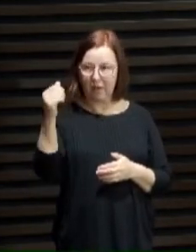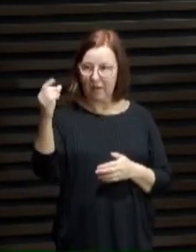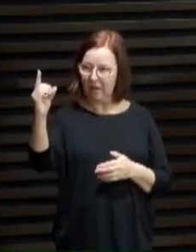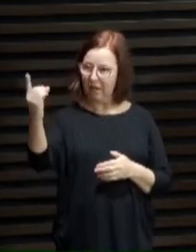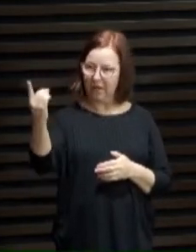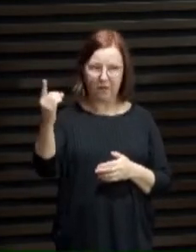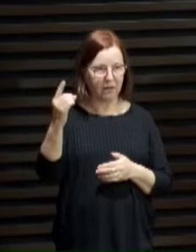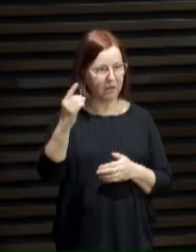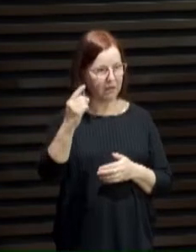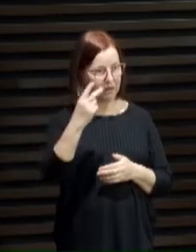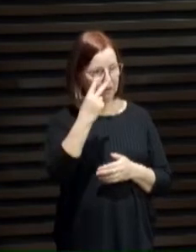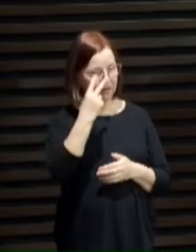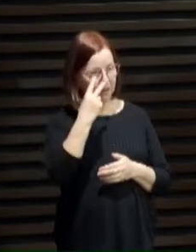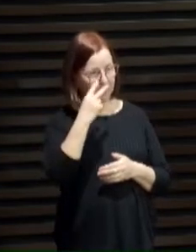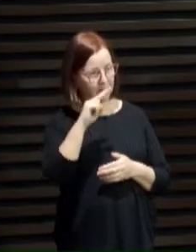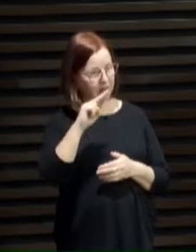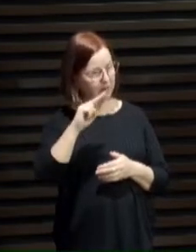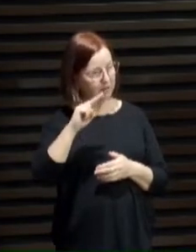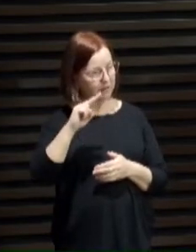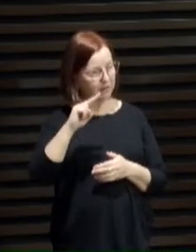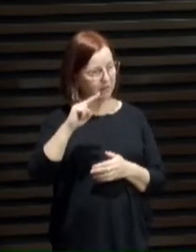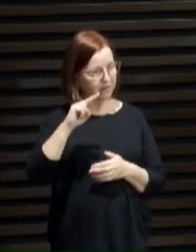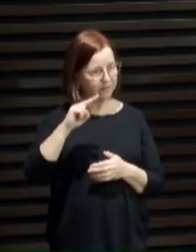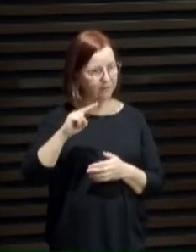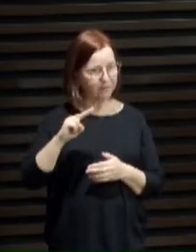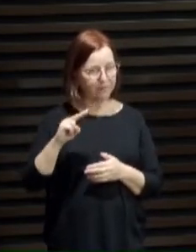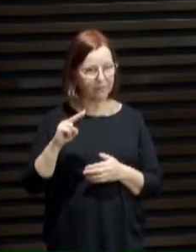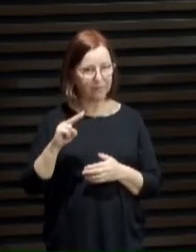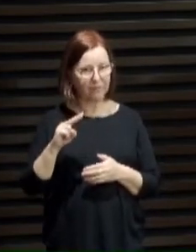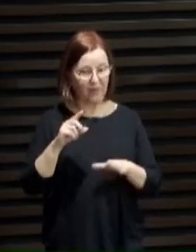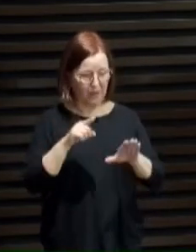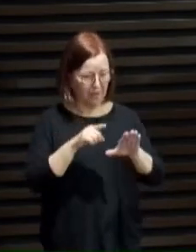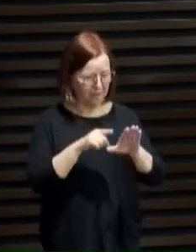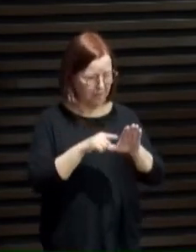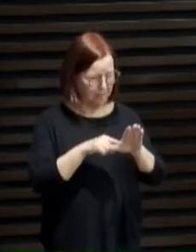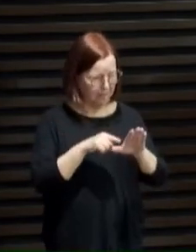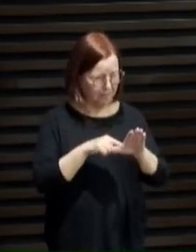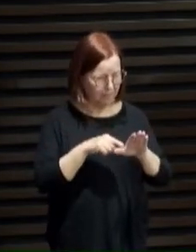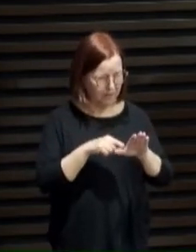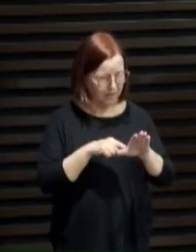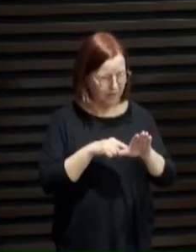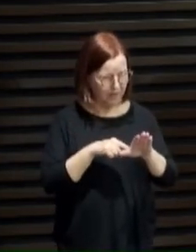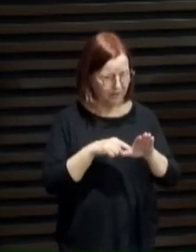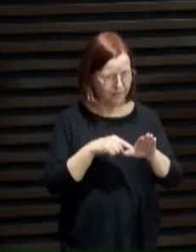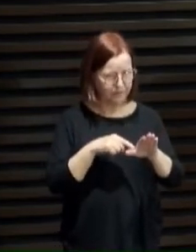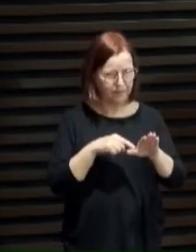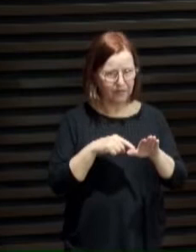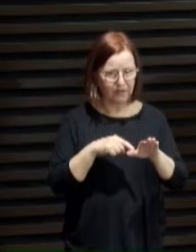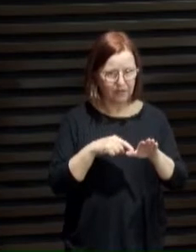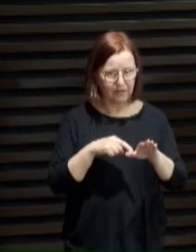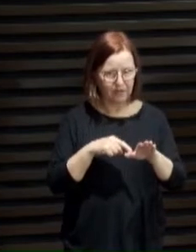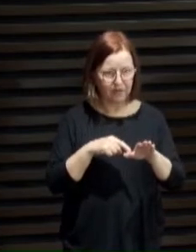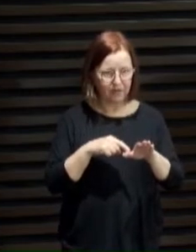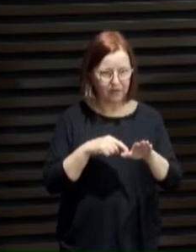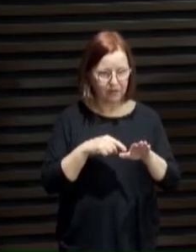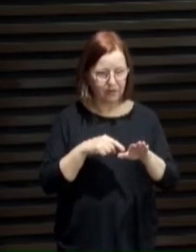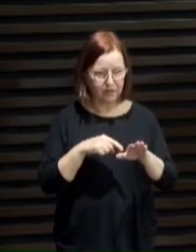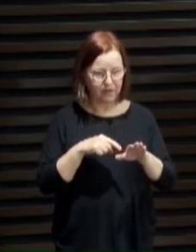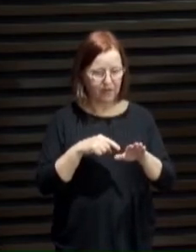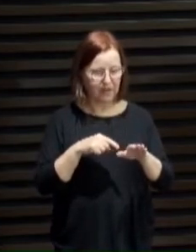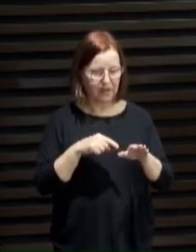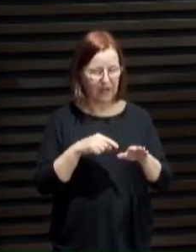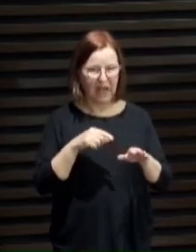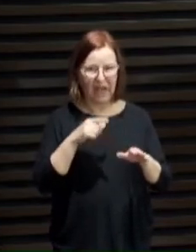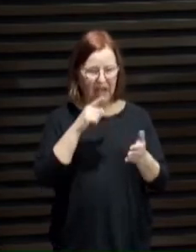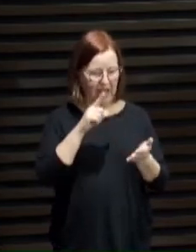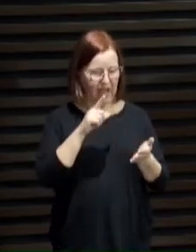tão envergonhada. Porque os pés de Jesus estão todo molhado com as lágrimas dela. Imagina